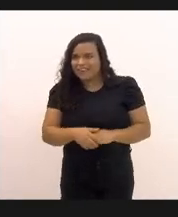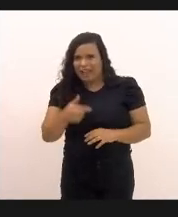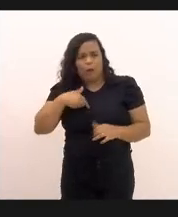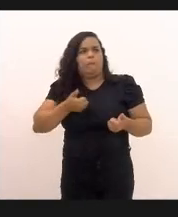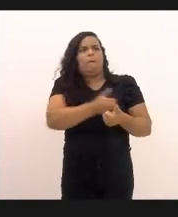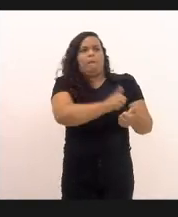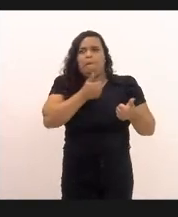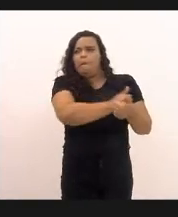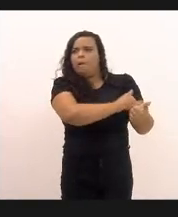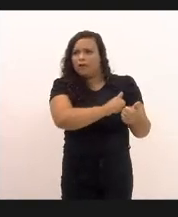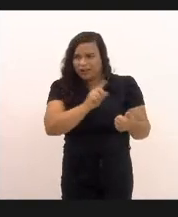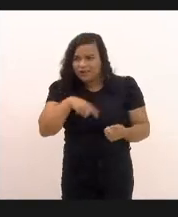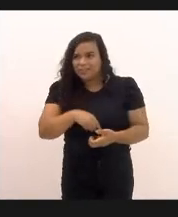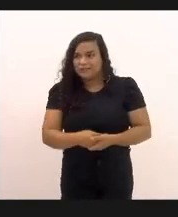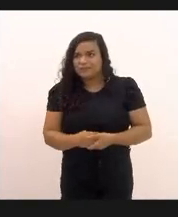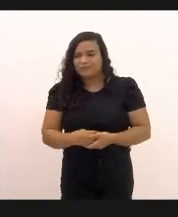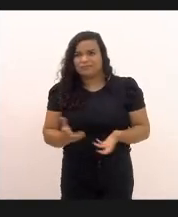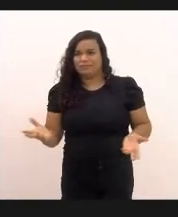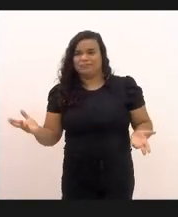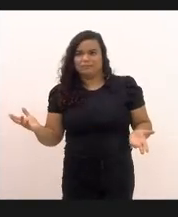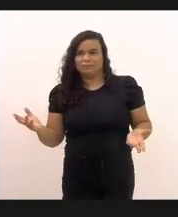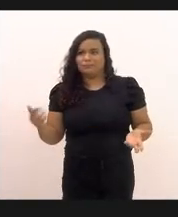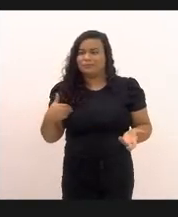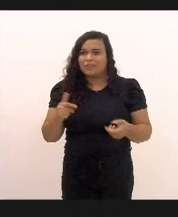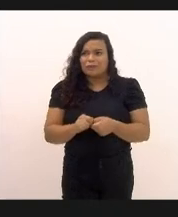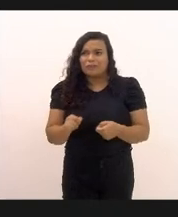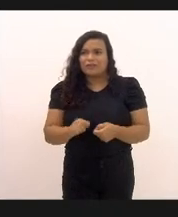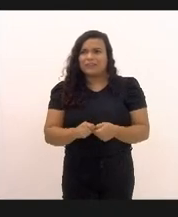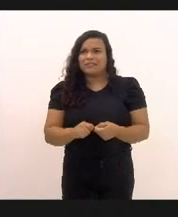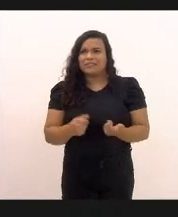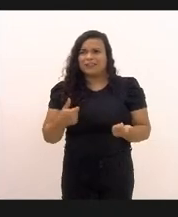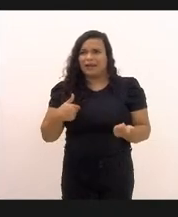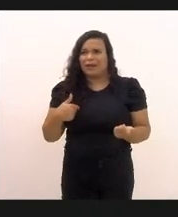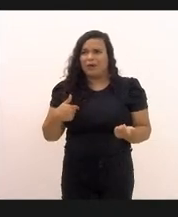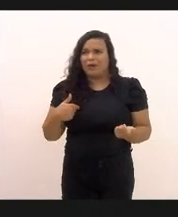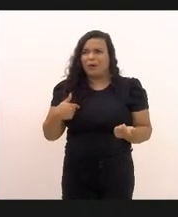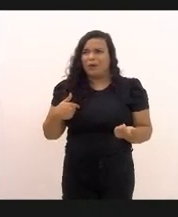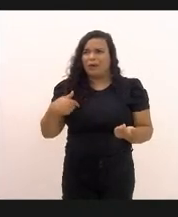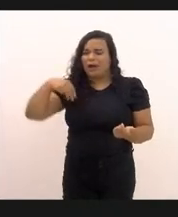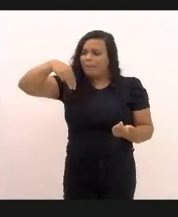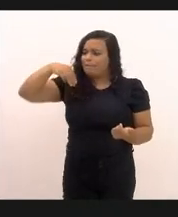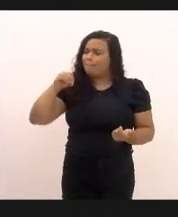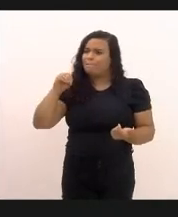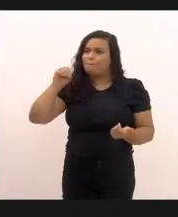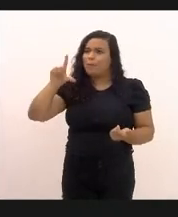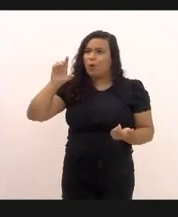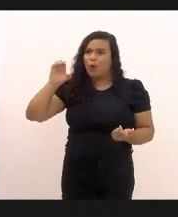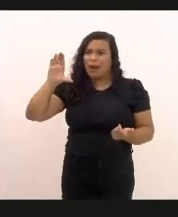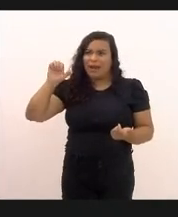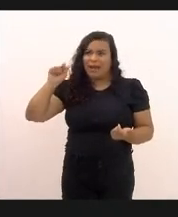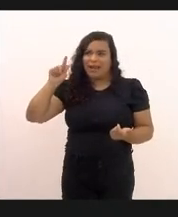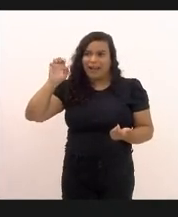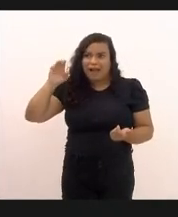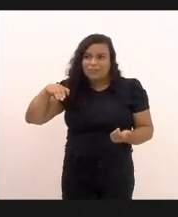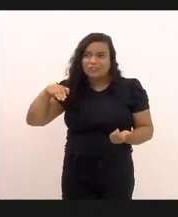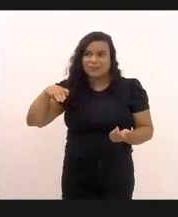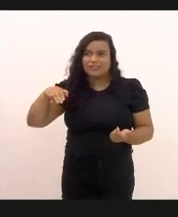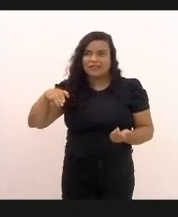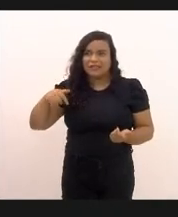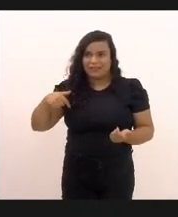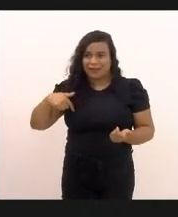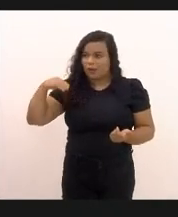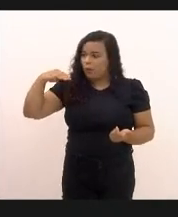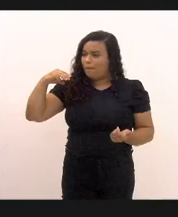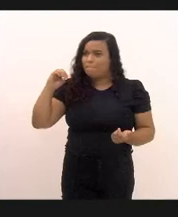perseguidor, está fazendo molecagem, aliás, ele até evitou entrar na questão de molecagem, que eu